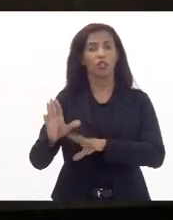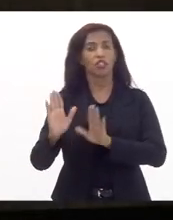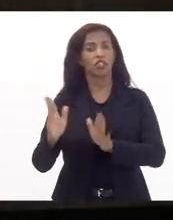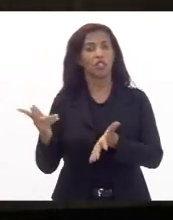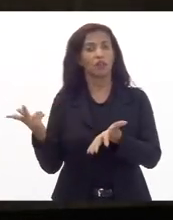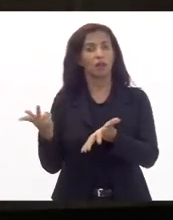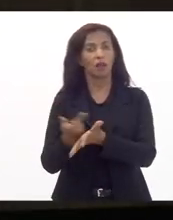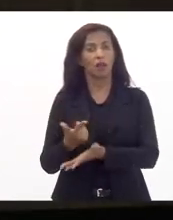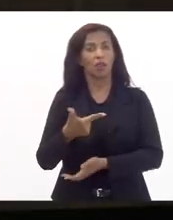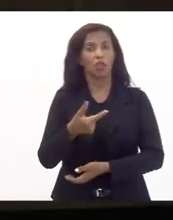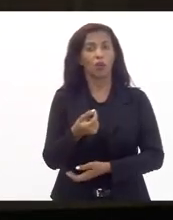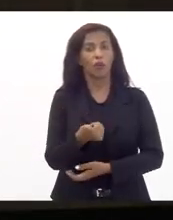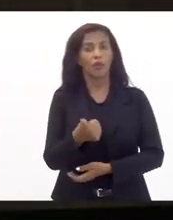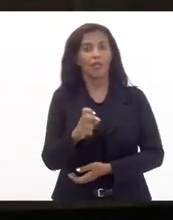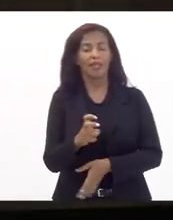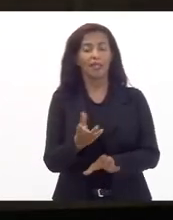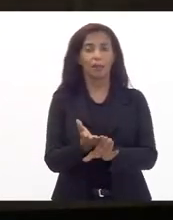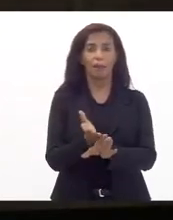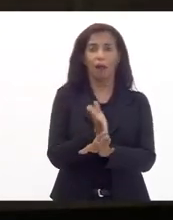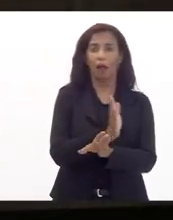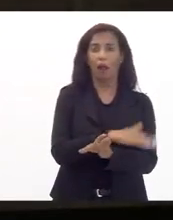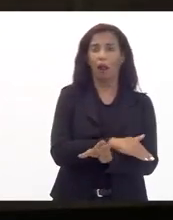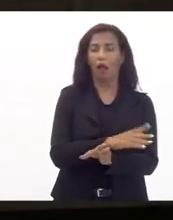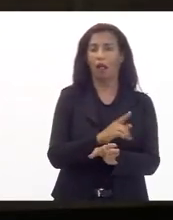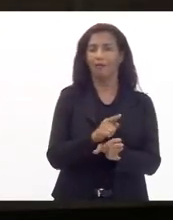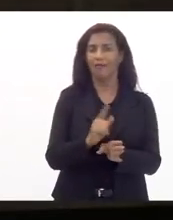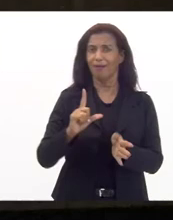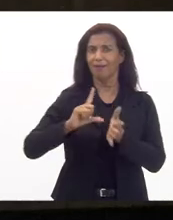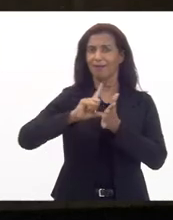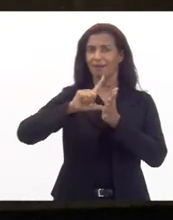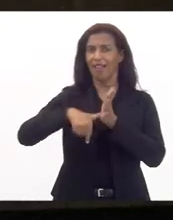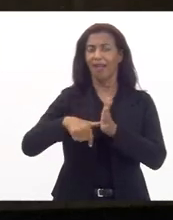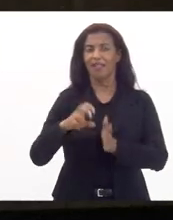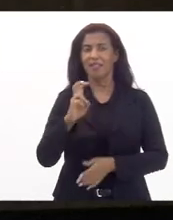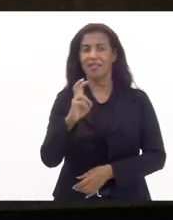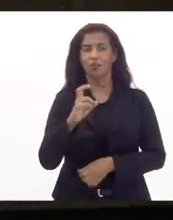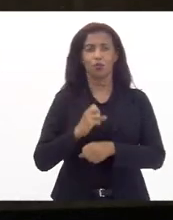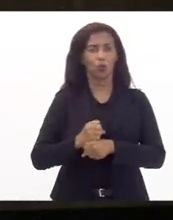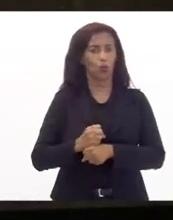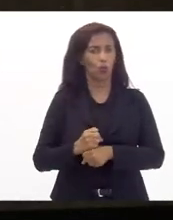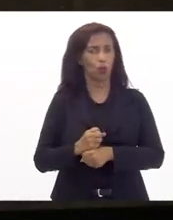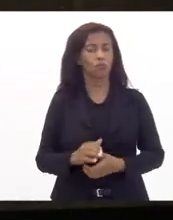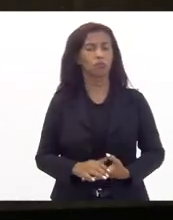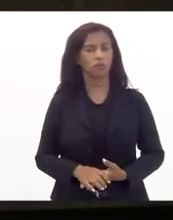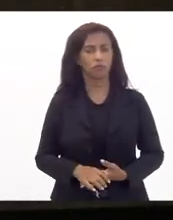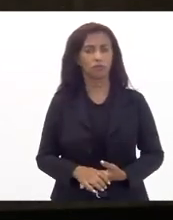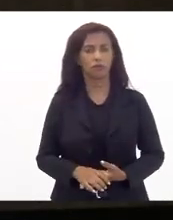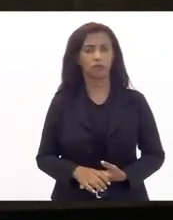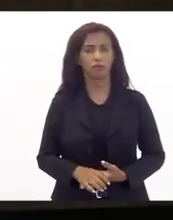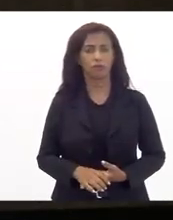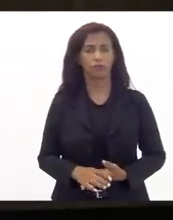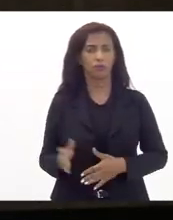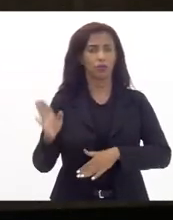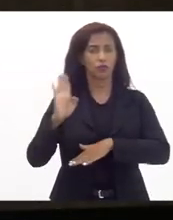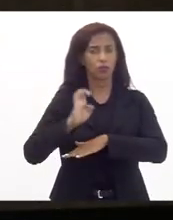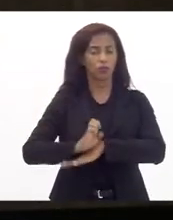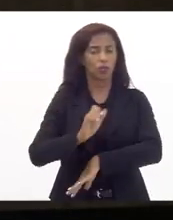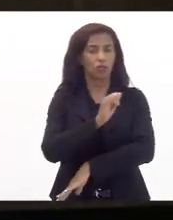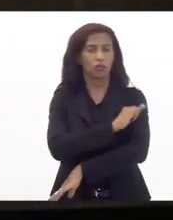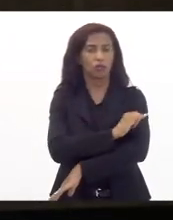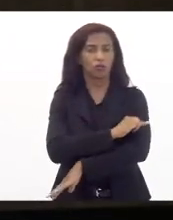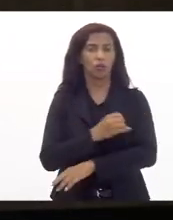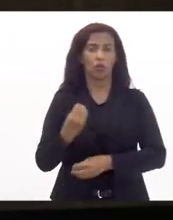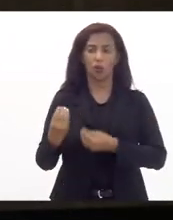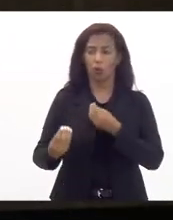deveria ter feito até 2015 portanto está atrasado há mais de cinco anos e o estado do Rio de